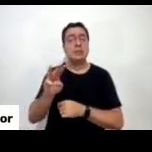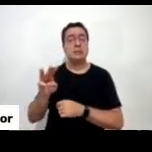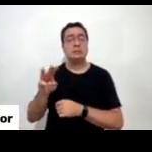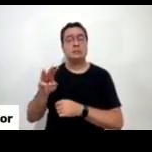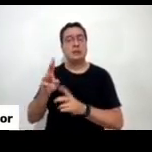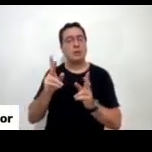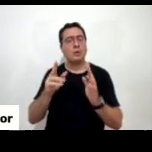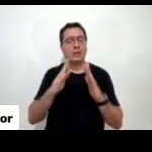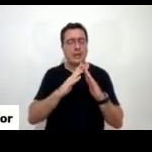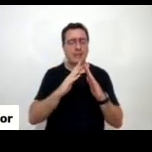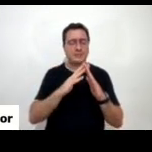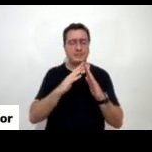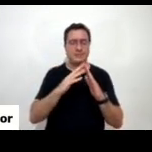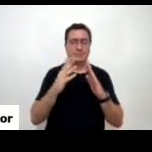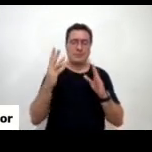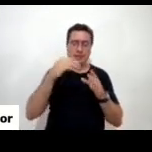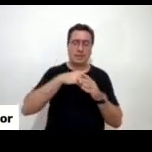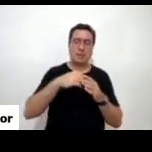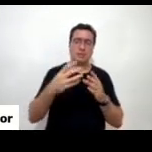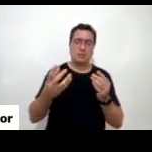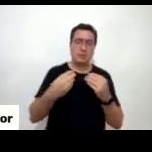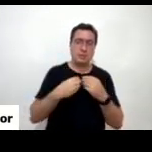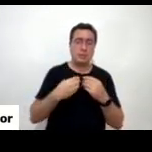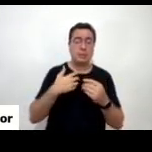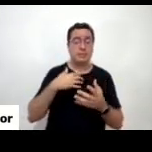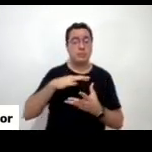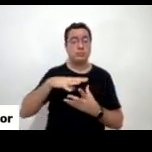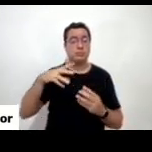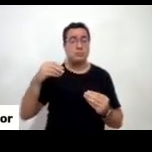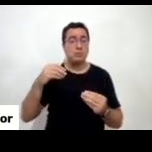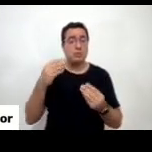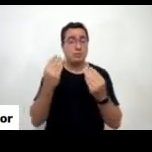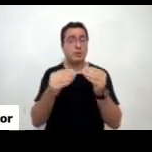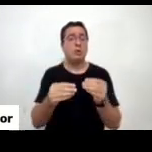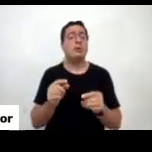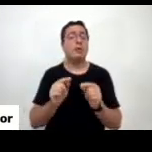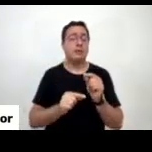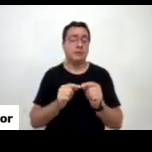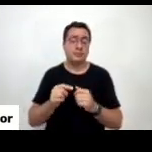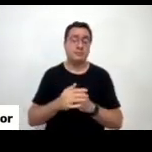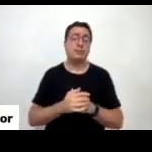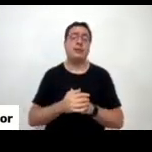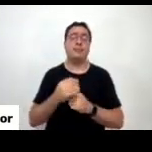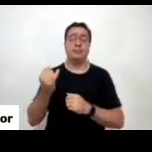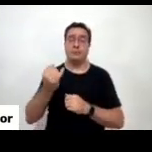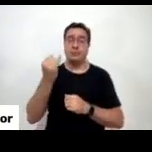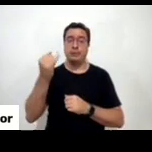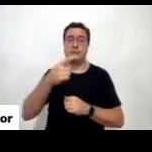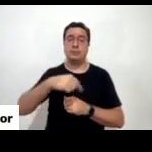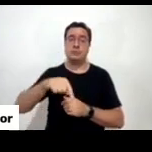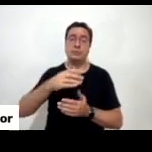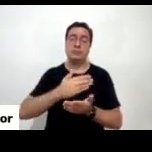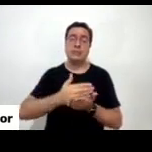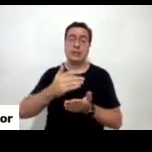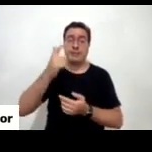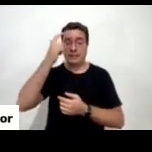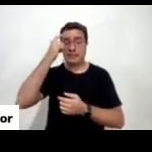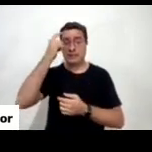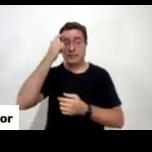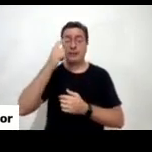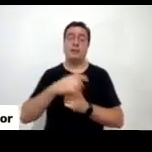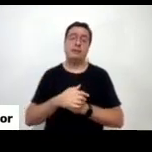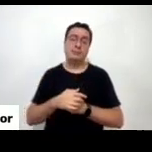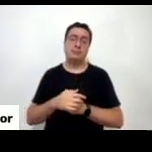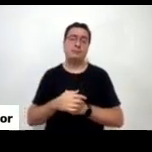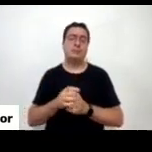casa, dentro das nossas próprias soluções. E isso é muito importante que a gente comece a pensar. Não